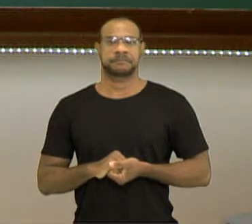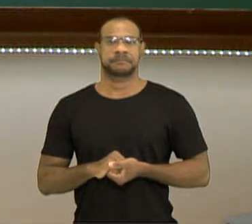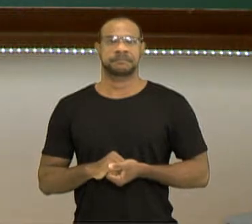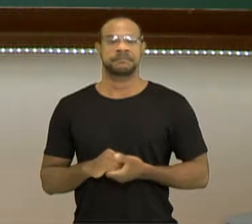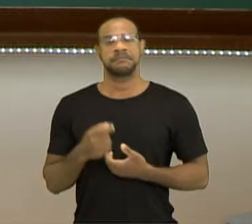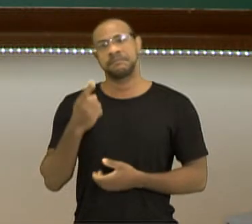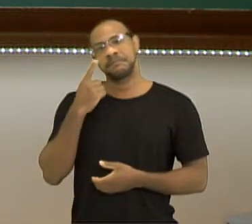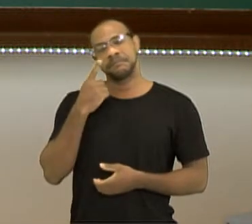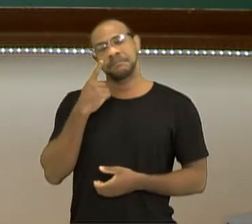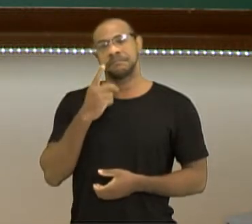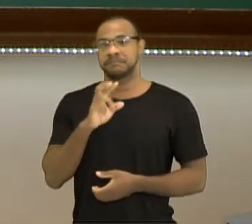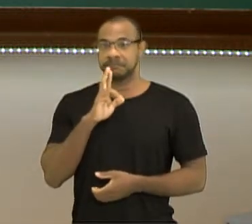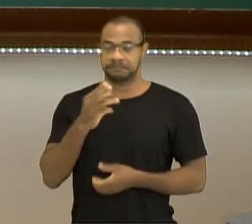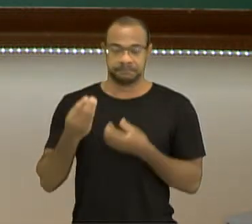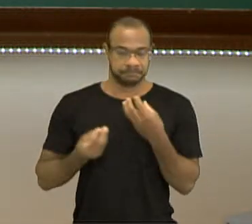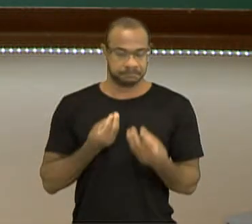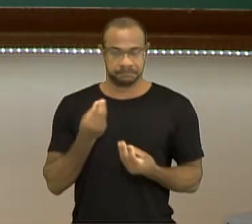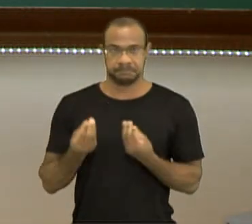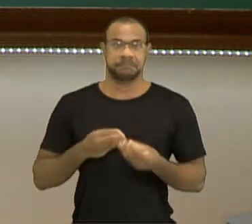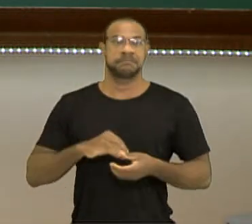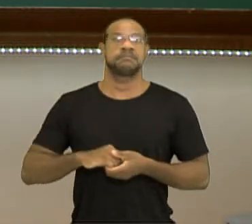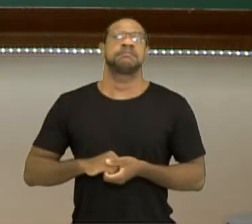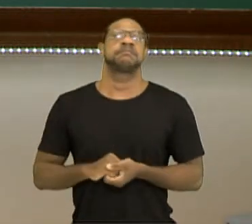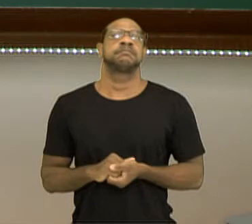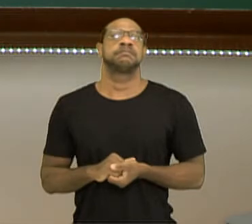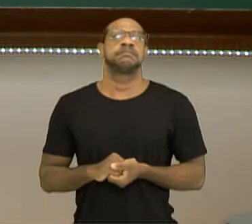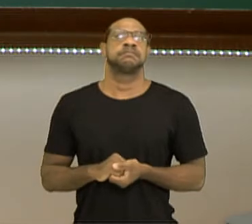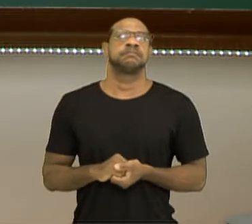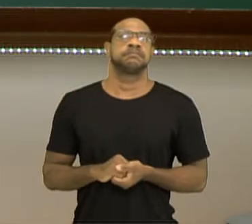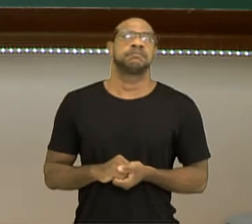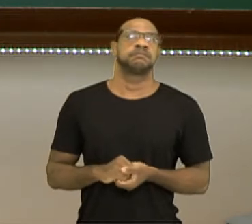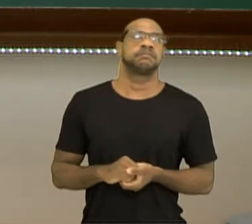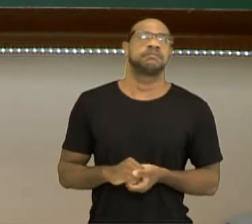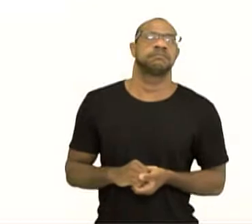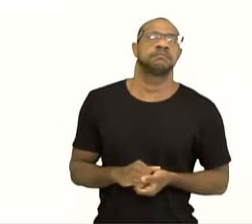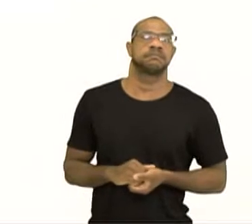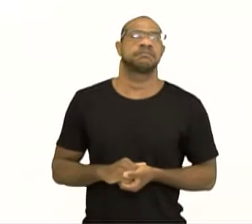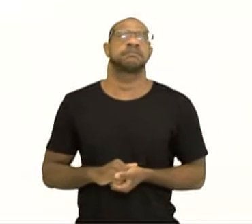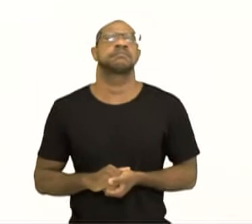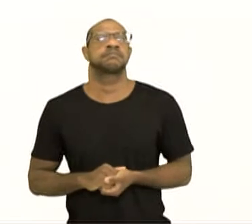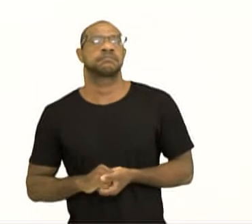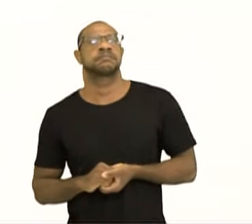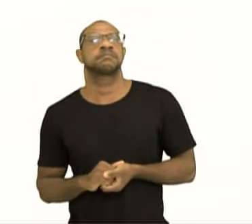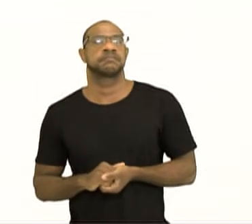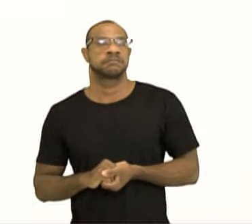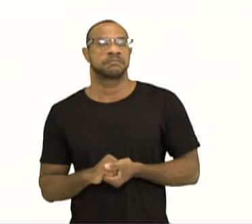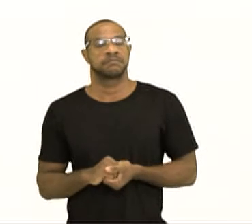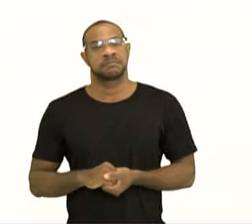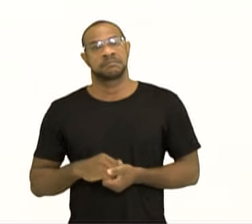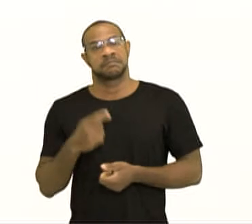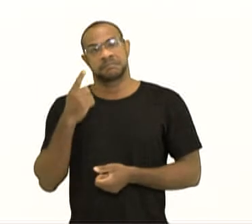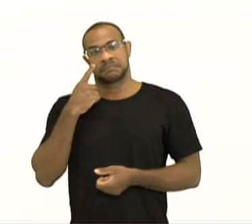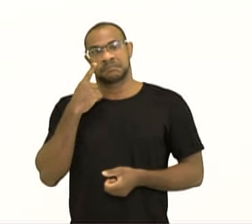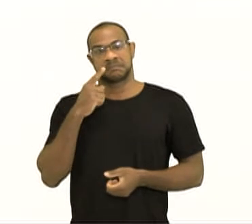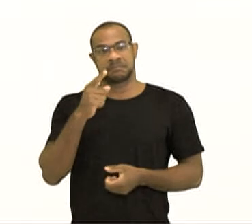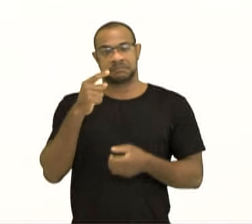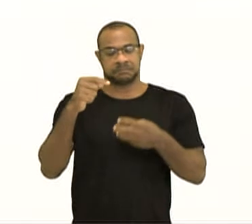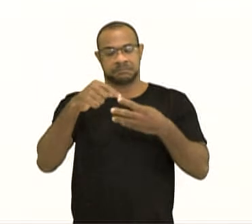Vamos ver as respostas aqui, pessoal. Já apareceu aqui para vocês, tá vendo? Mas vamos checar uma a uma,